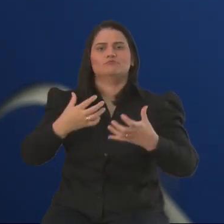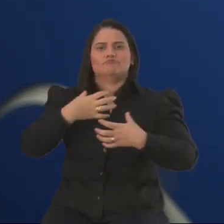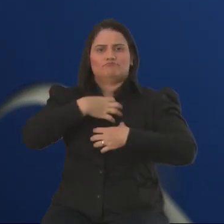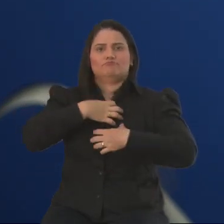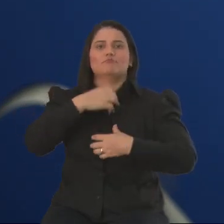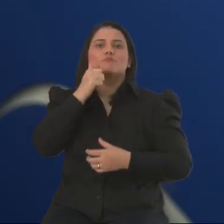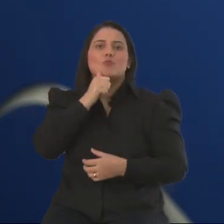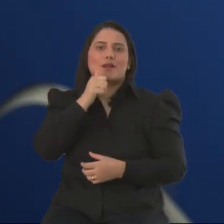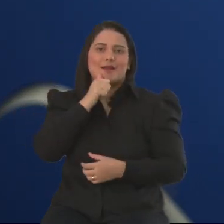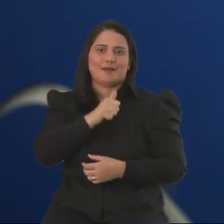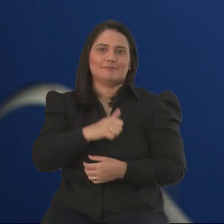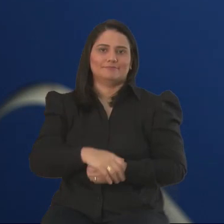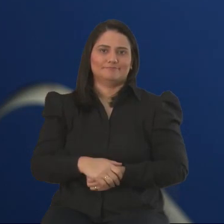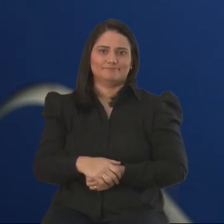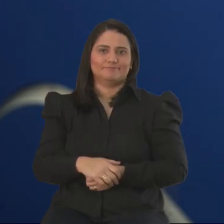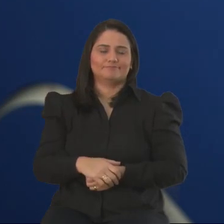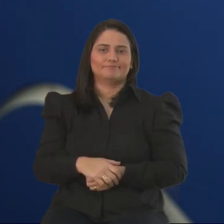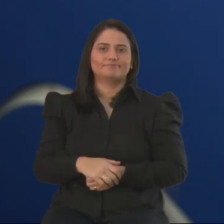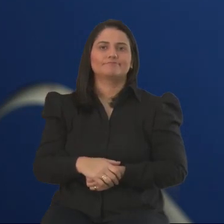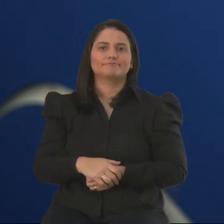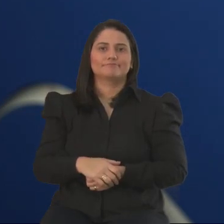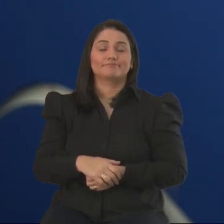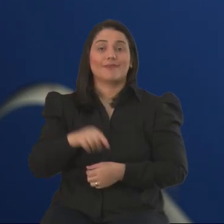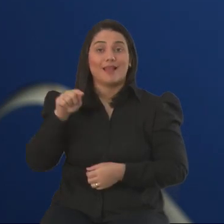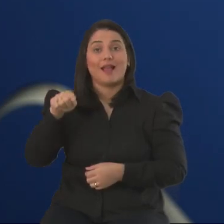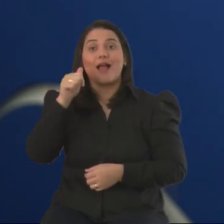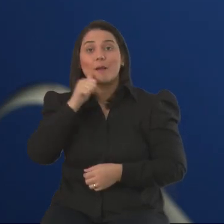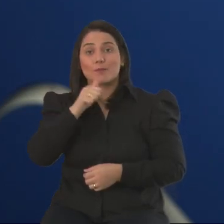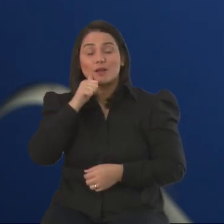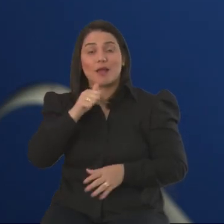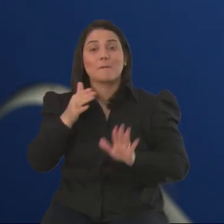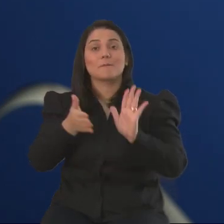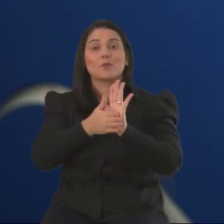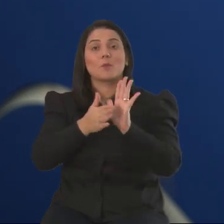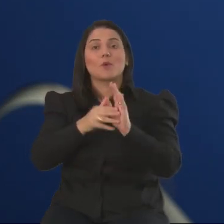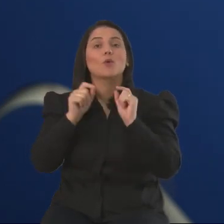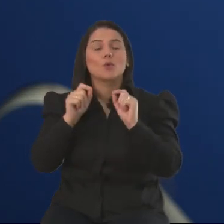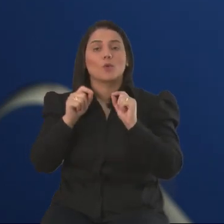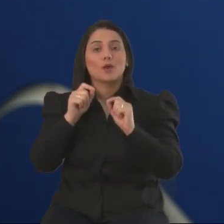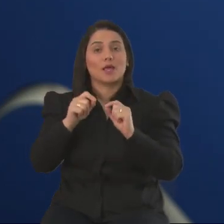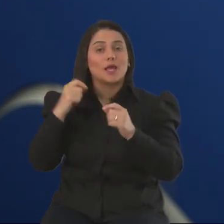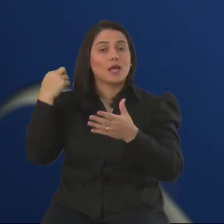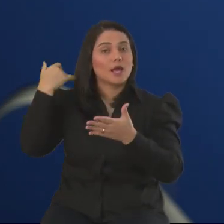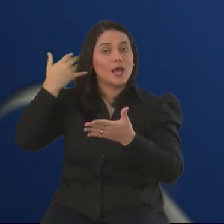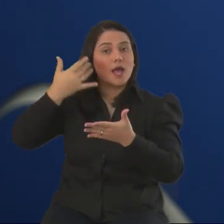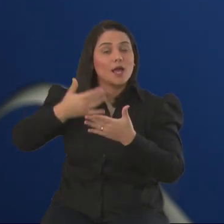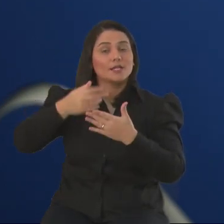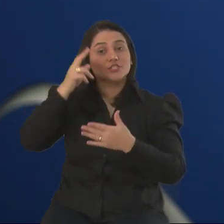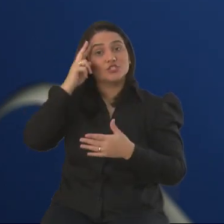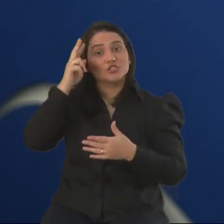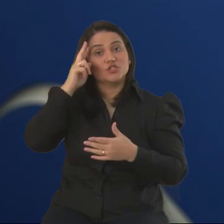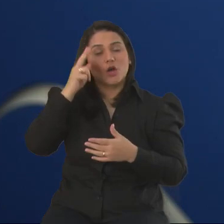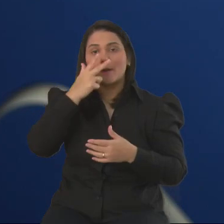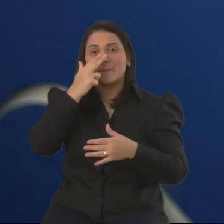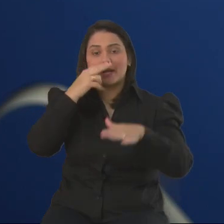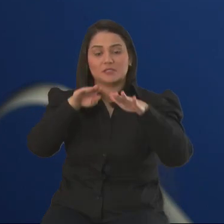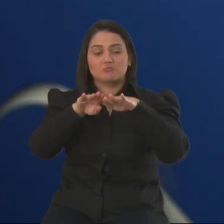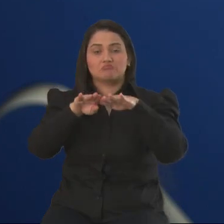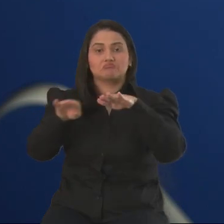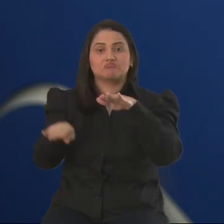o fim de uma visão histórica de